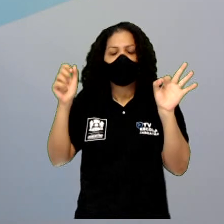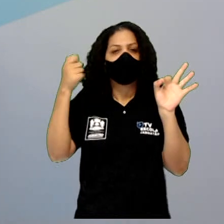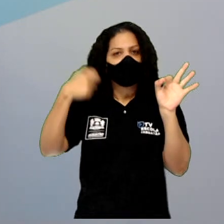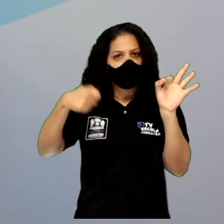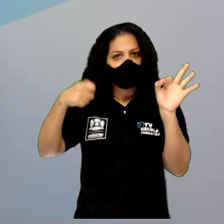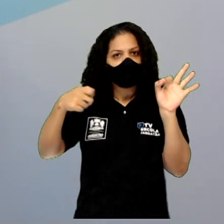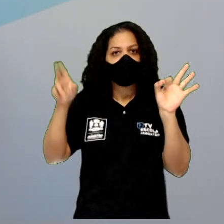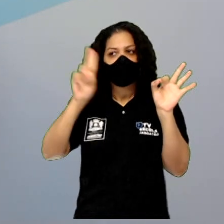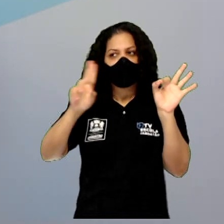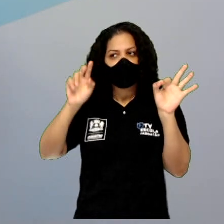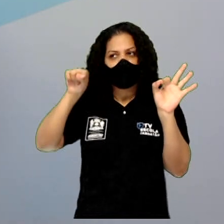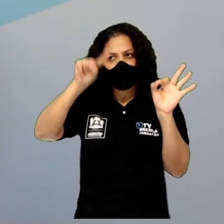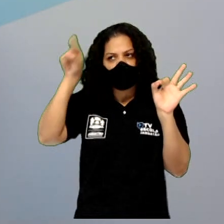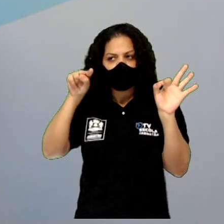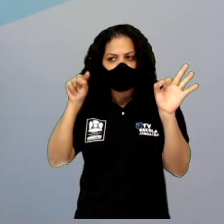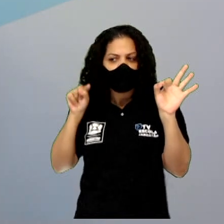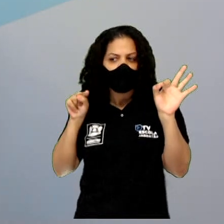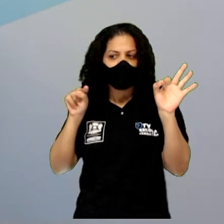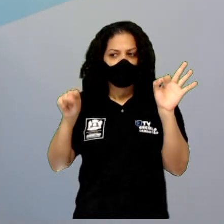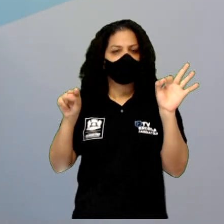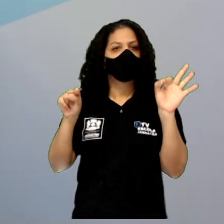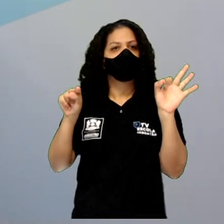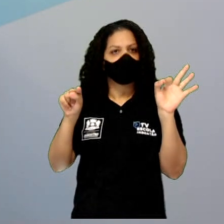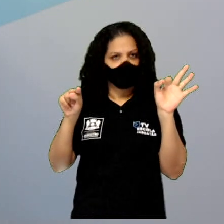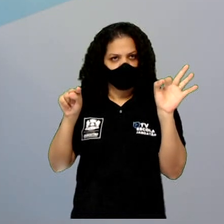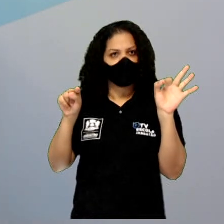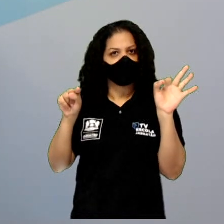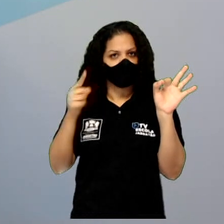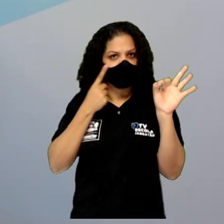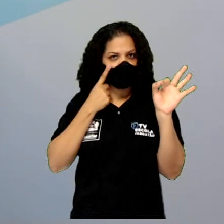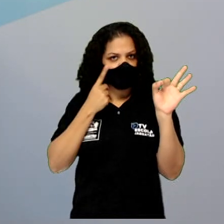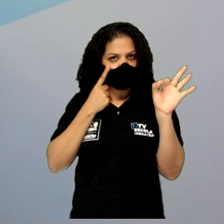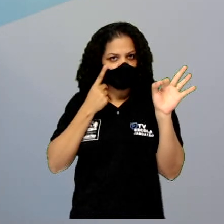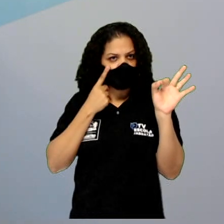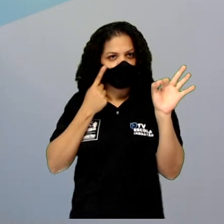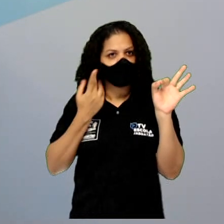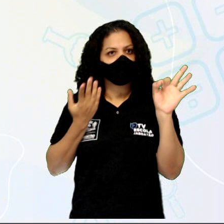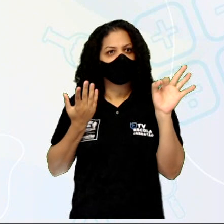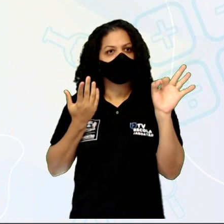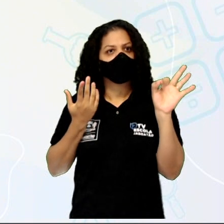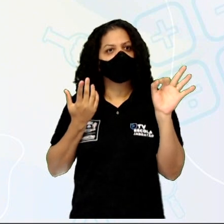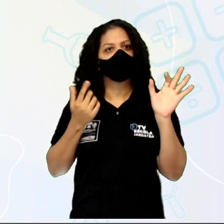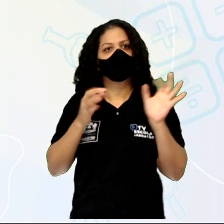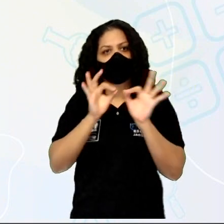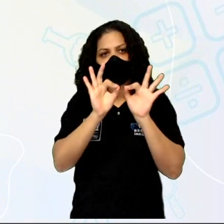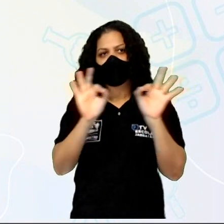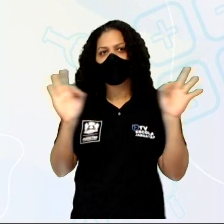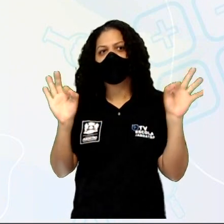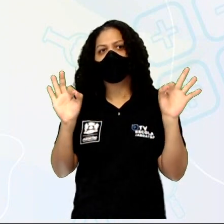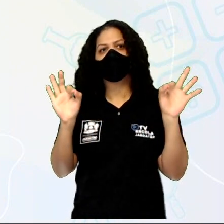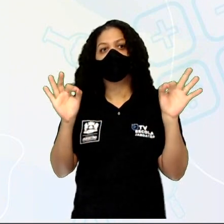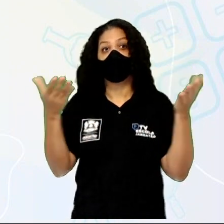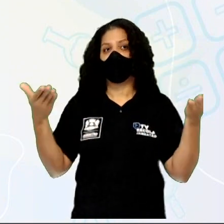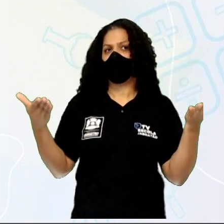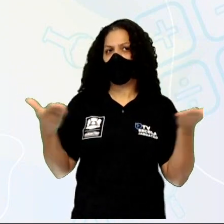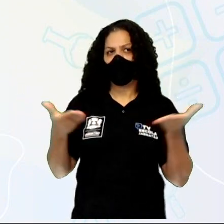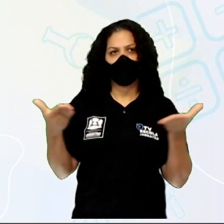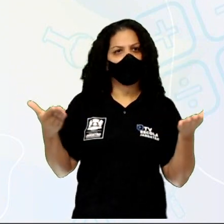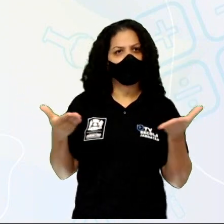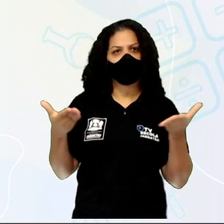no final dessa frase. Olha a interrogação aqui. Depois nós temos: hoje só nos